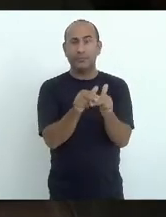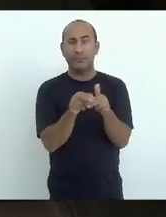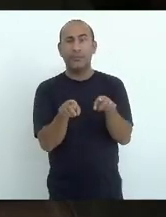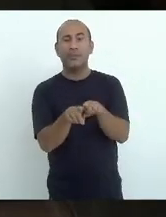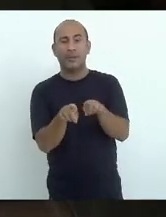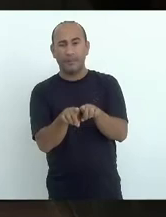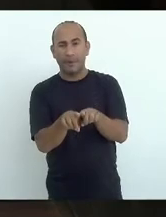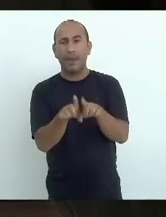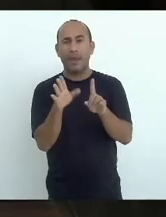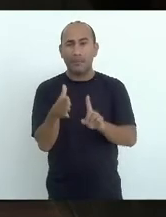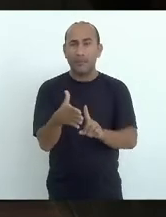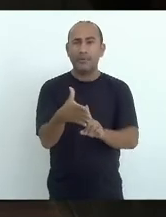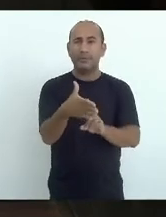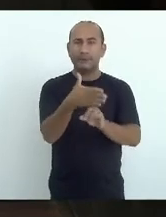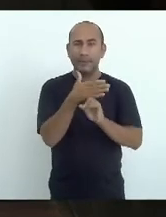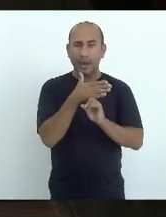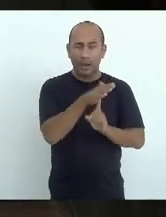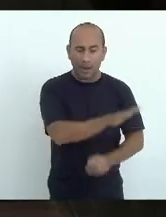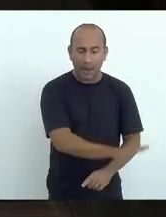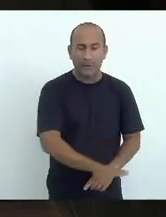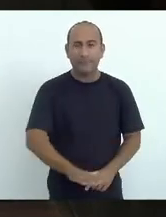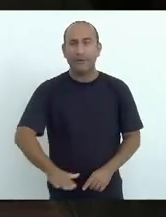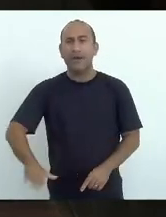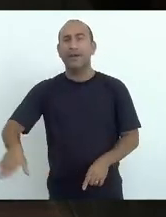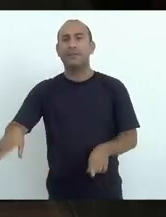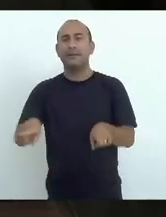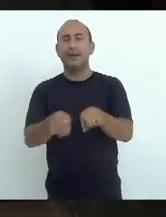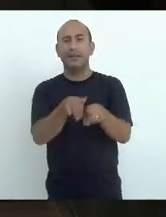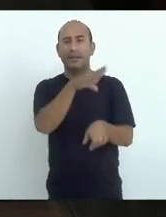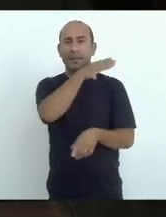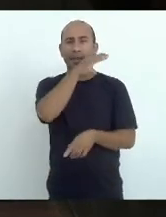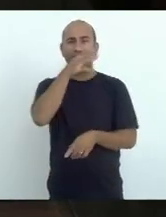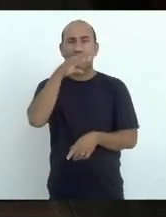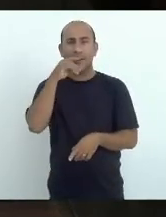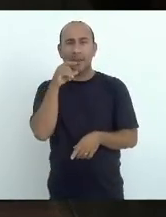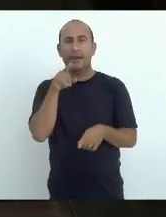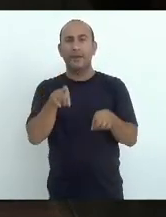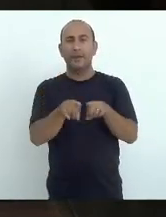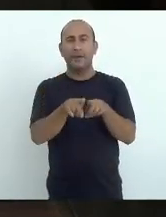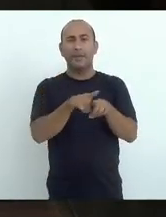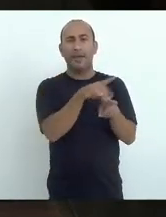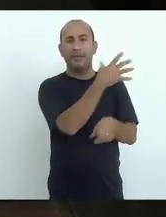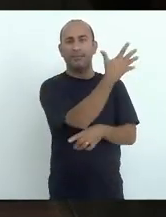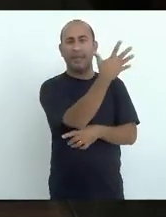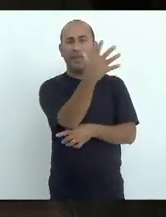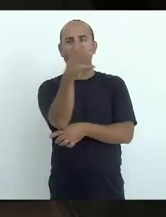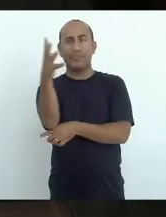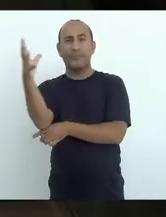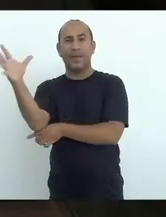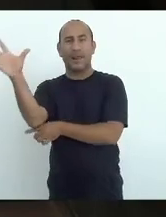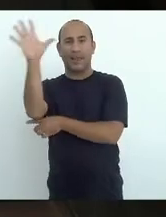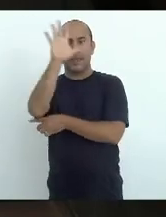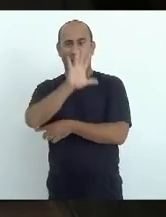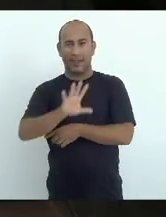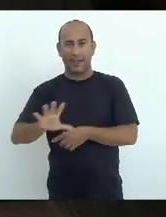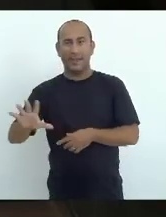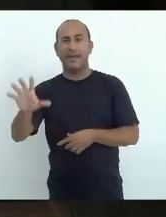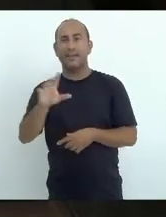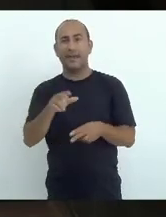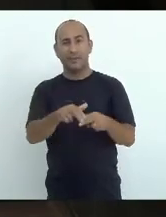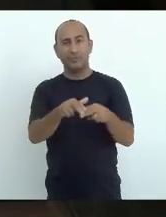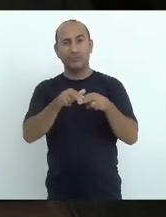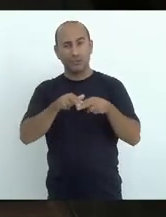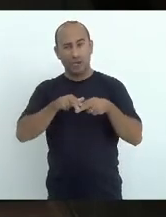e adolescência, na proteção do meio ambiente, na